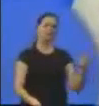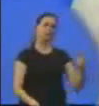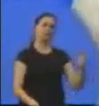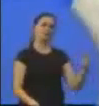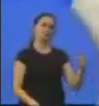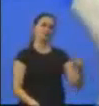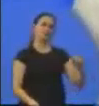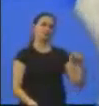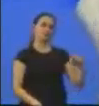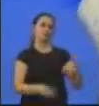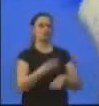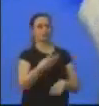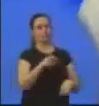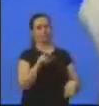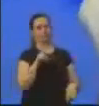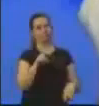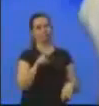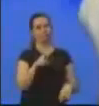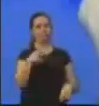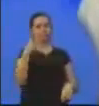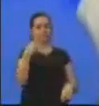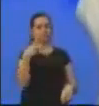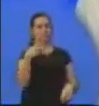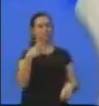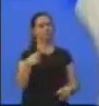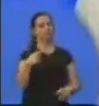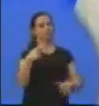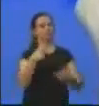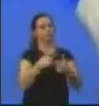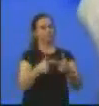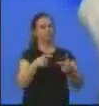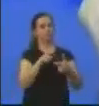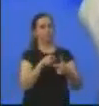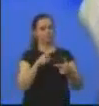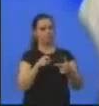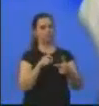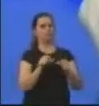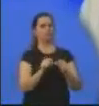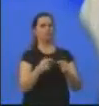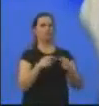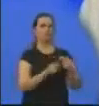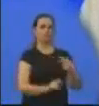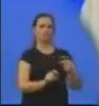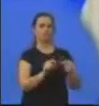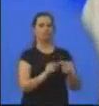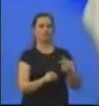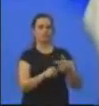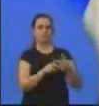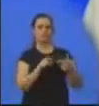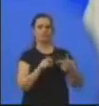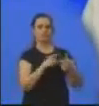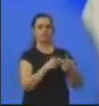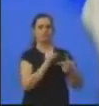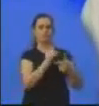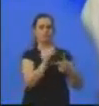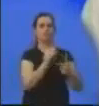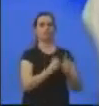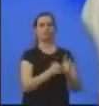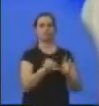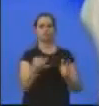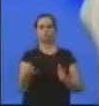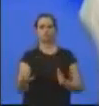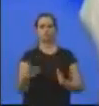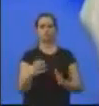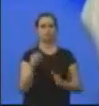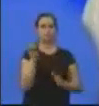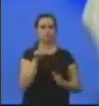Bom, 3x² sobre x, o que aconteceu? Eu posso simplificar. Se eu substituir agora o infinito, continua infinito sobre